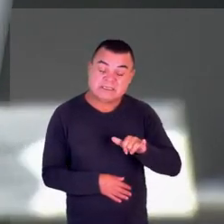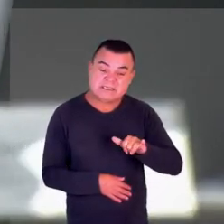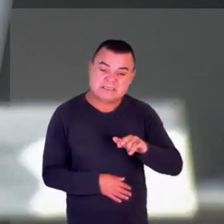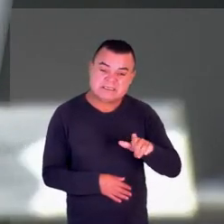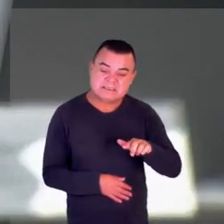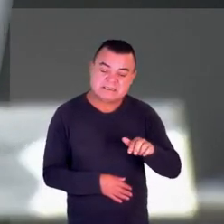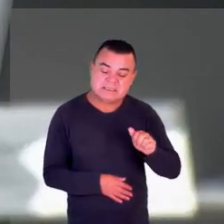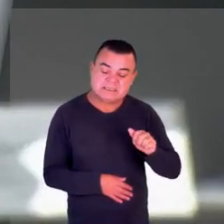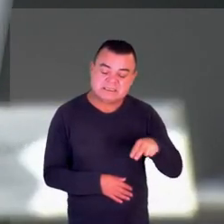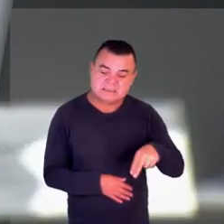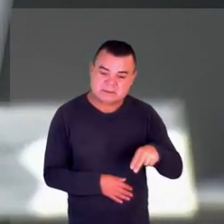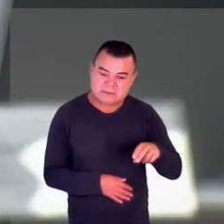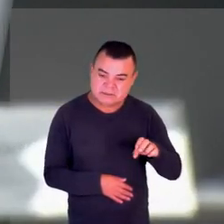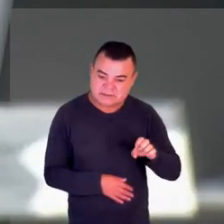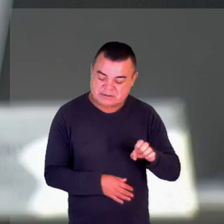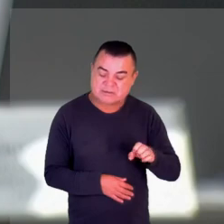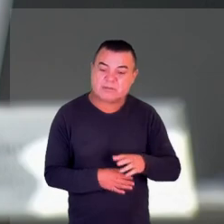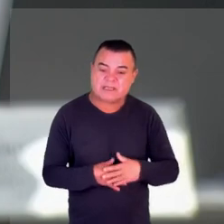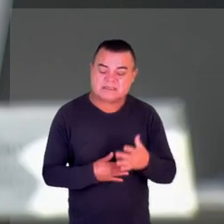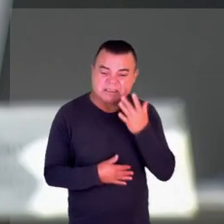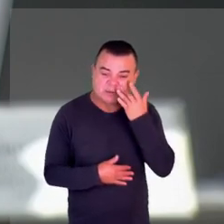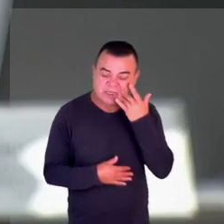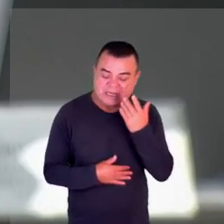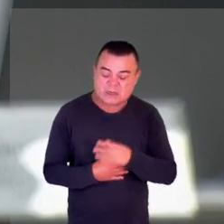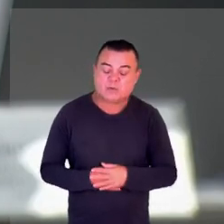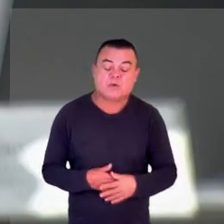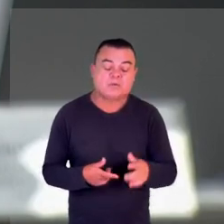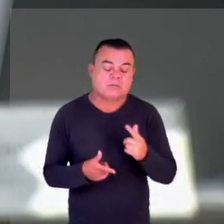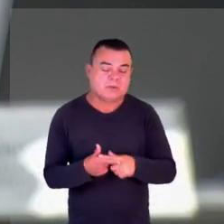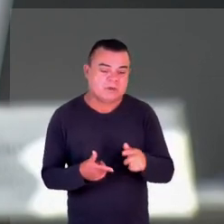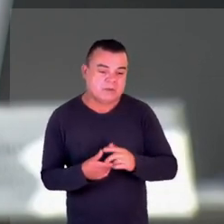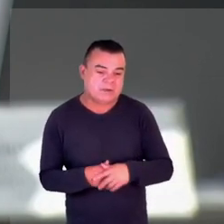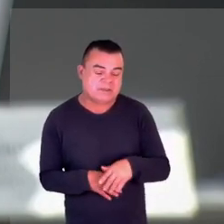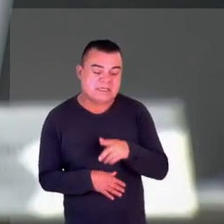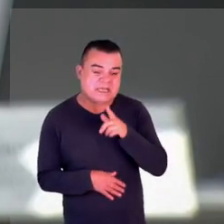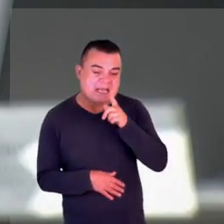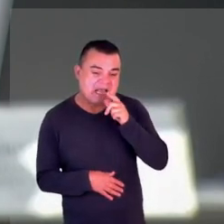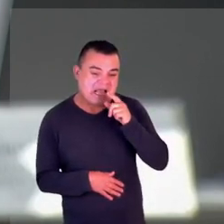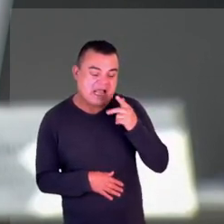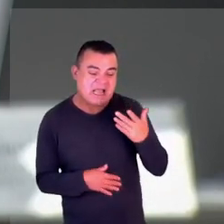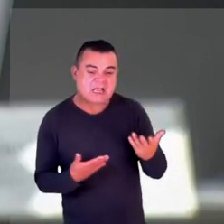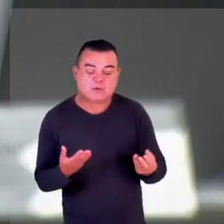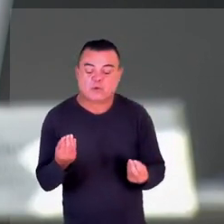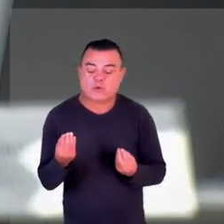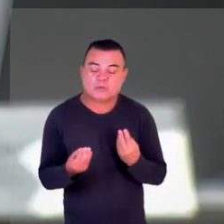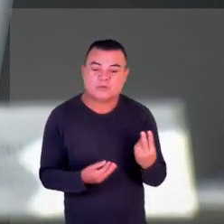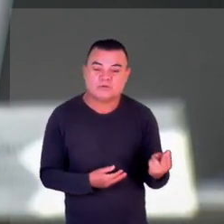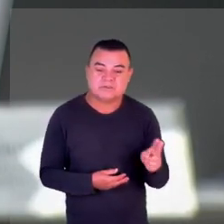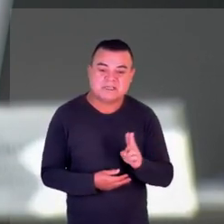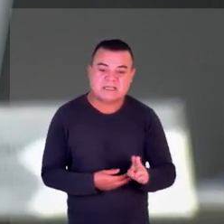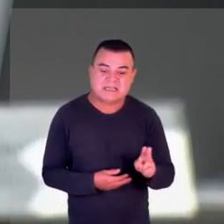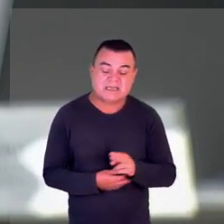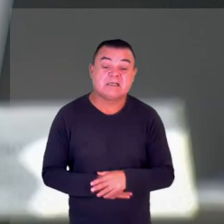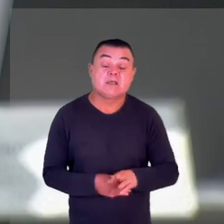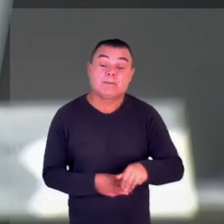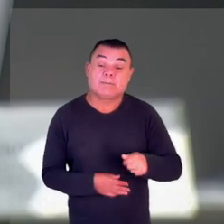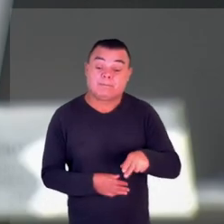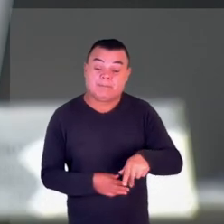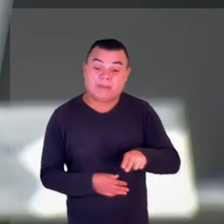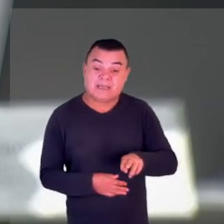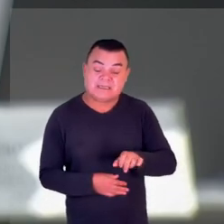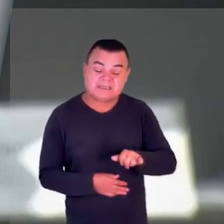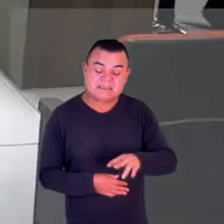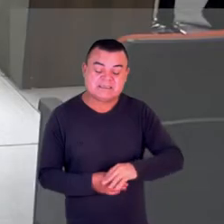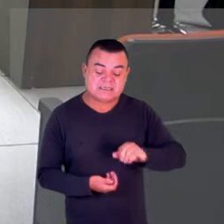né a e a questão da água como usar essa água Enfim tudo isso a questão de máquinas adaptadas a essas realidades etc